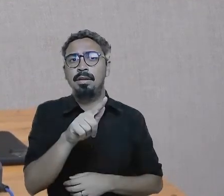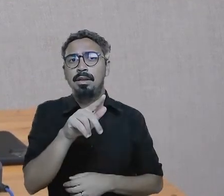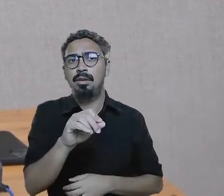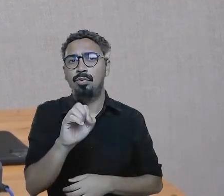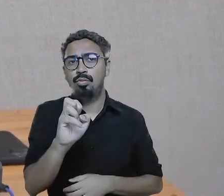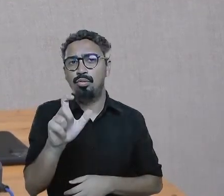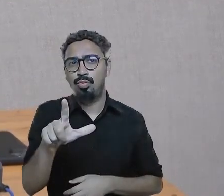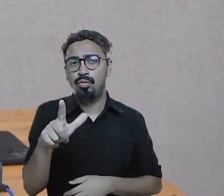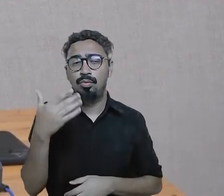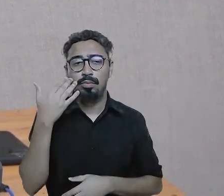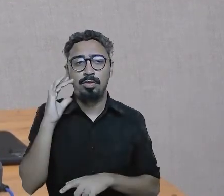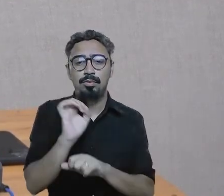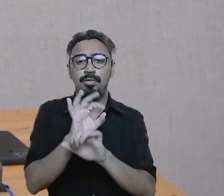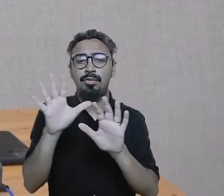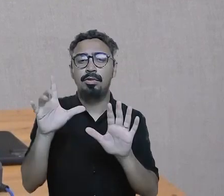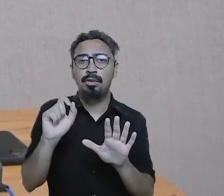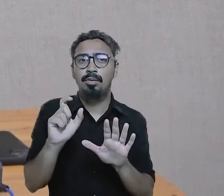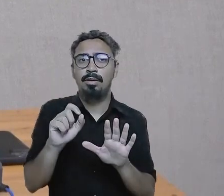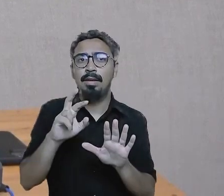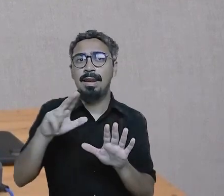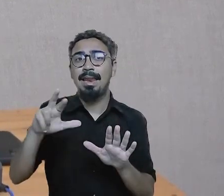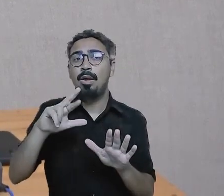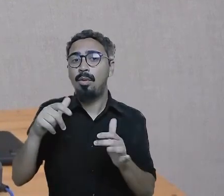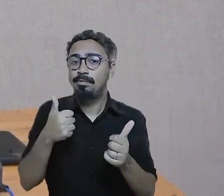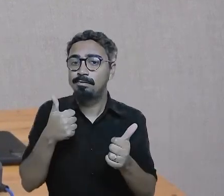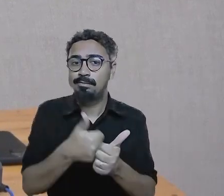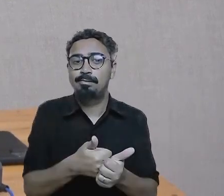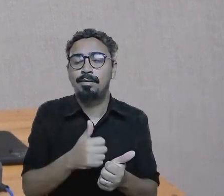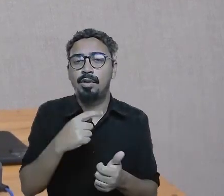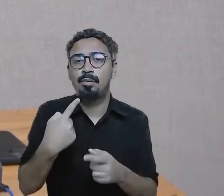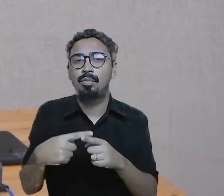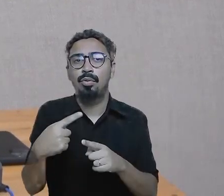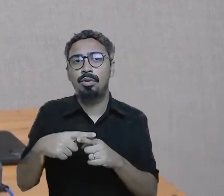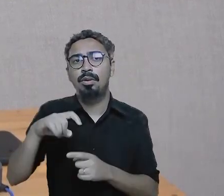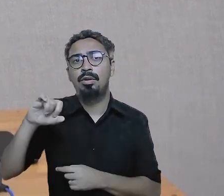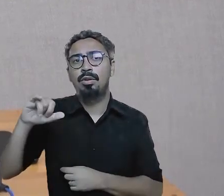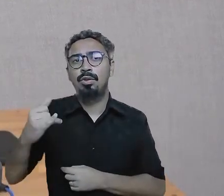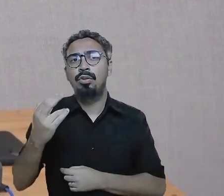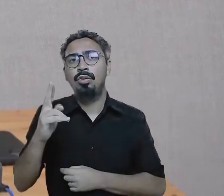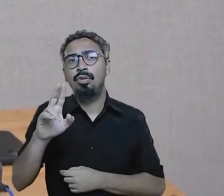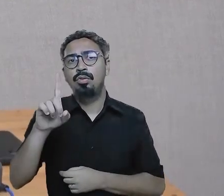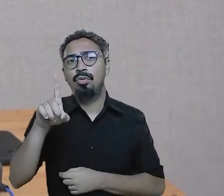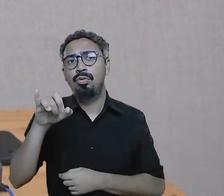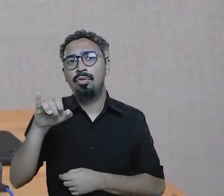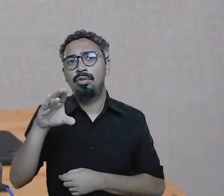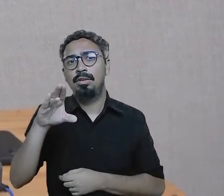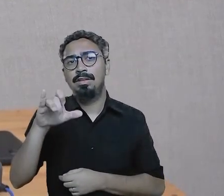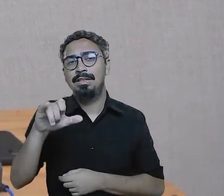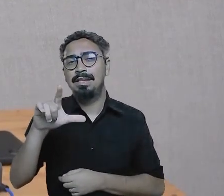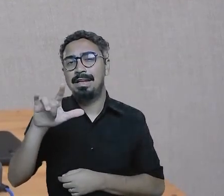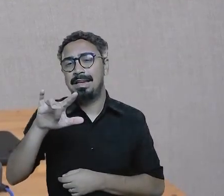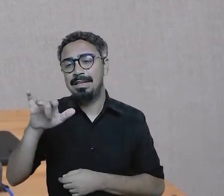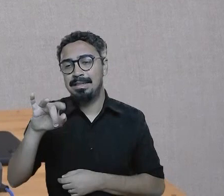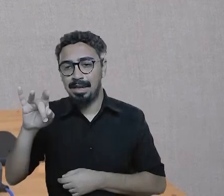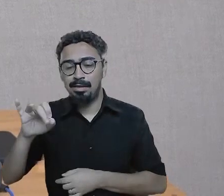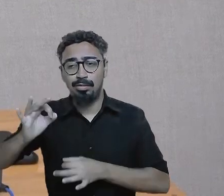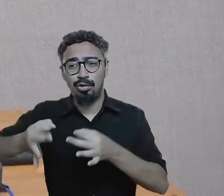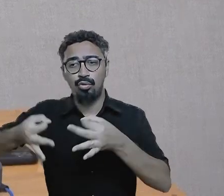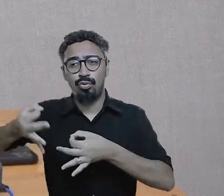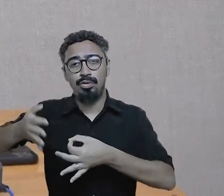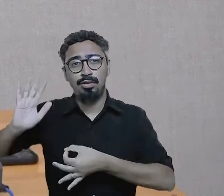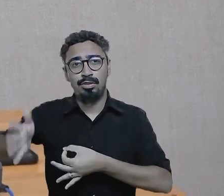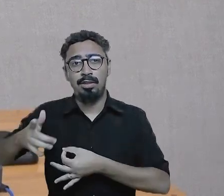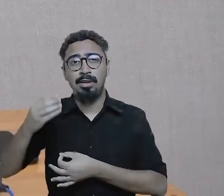não é algo precipitado porque tá judicializado o governo ele tem que buscar uma solução para isso e tá tentando buscar também na